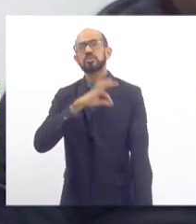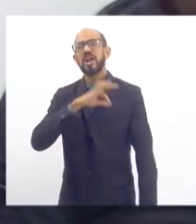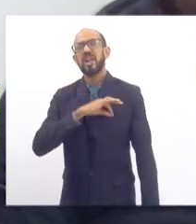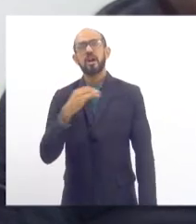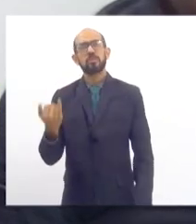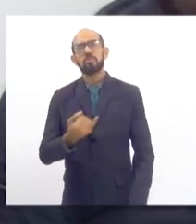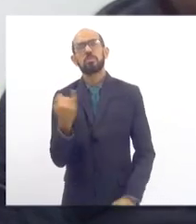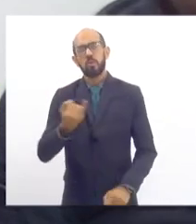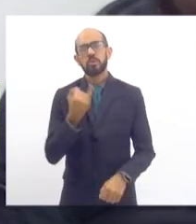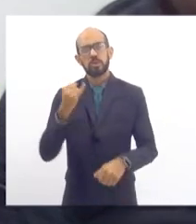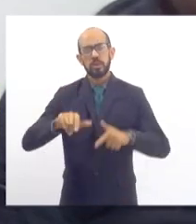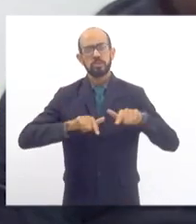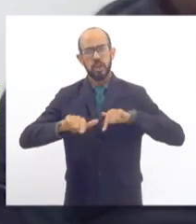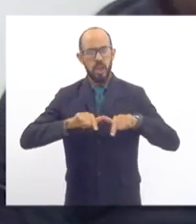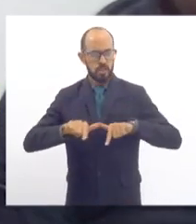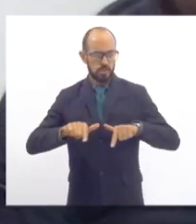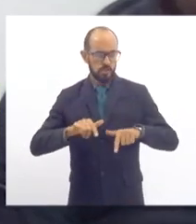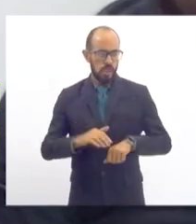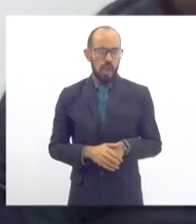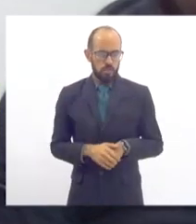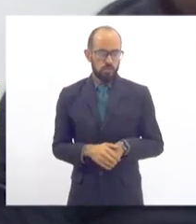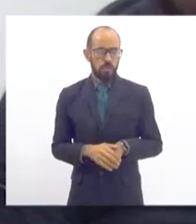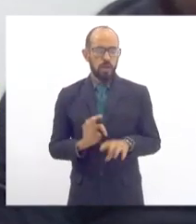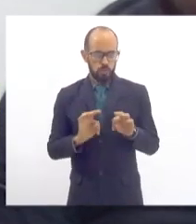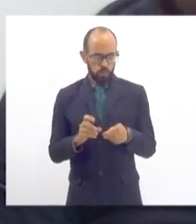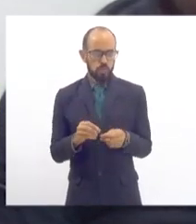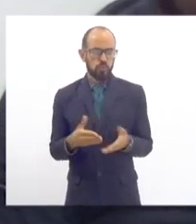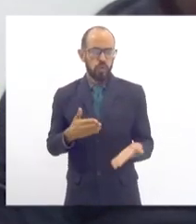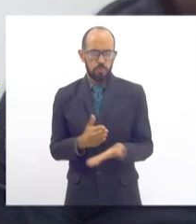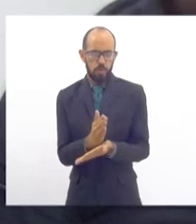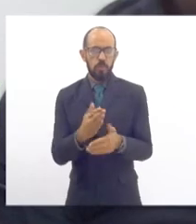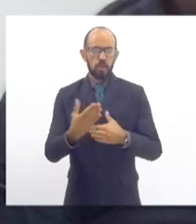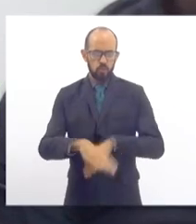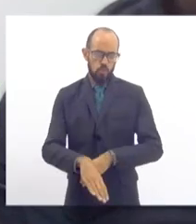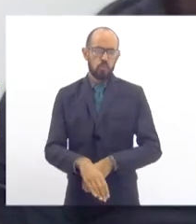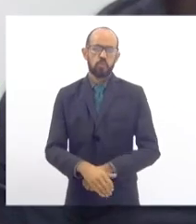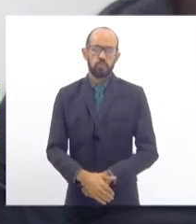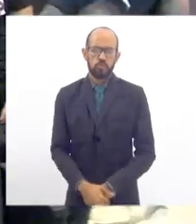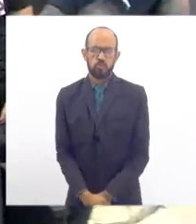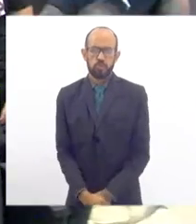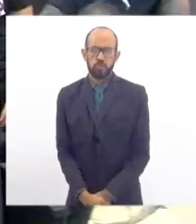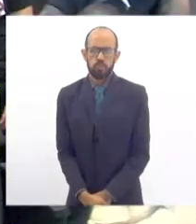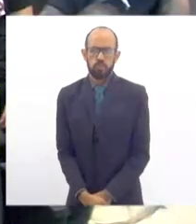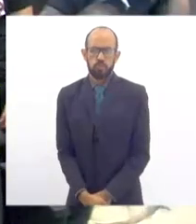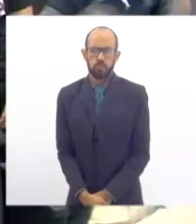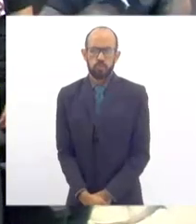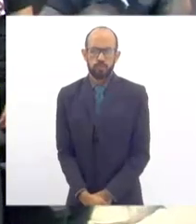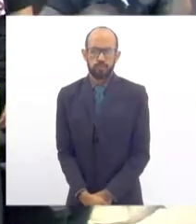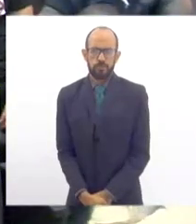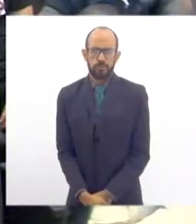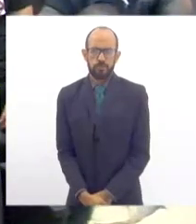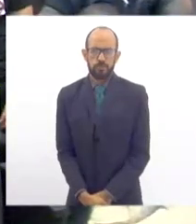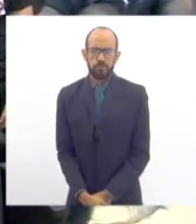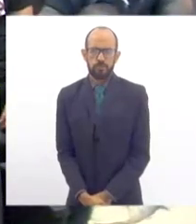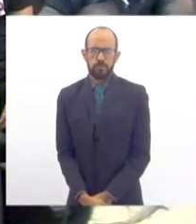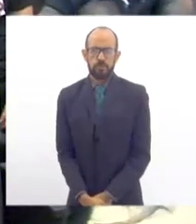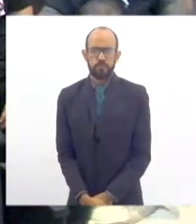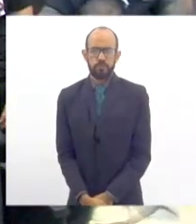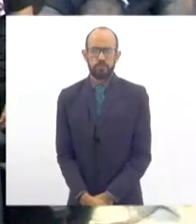trabalho dignamente realizado por aqueles que, meritoriamente, foram aprovados no concurso público. Então, numa boa,